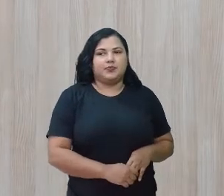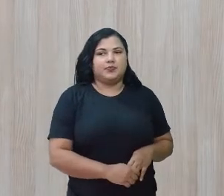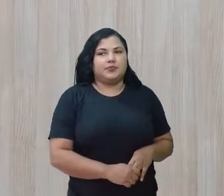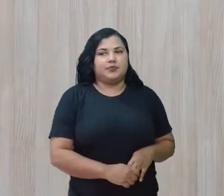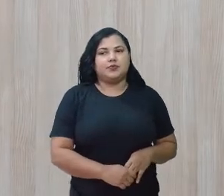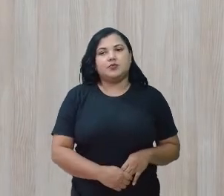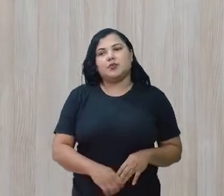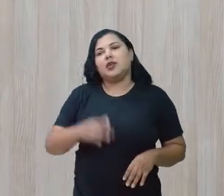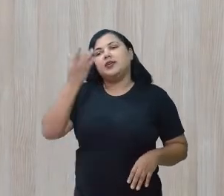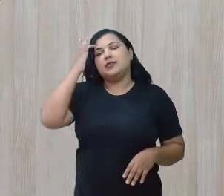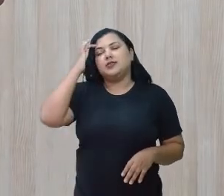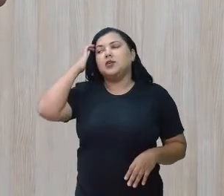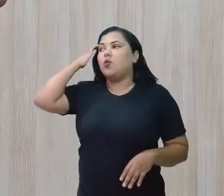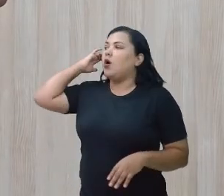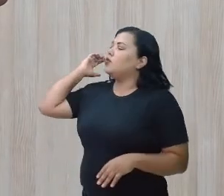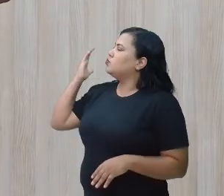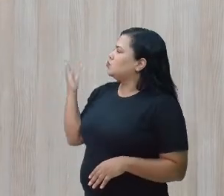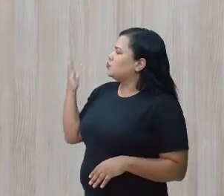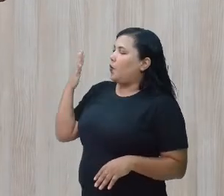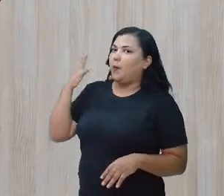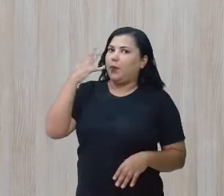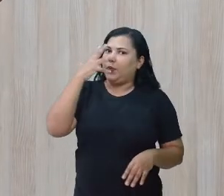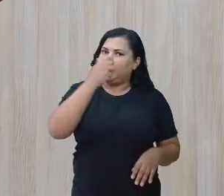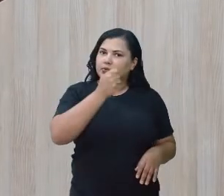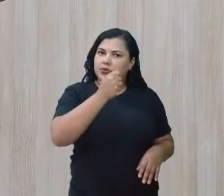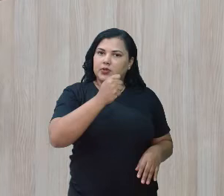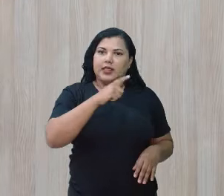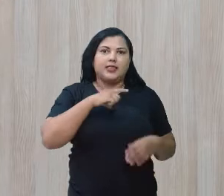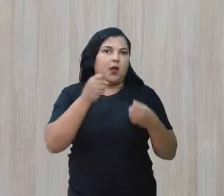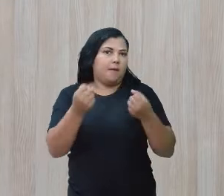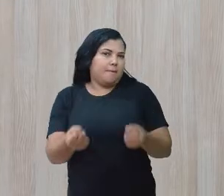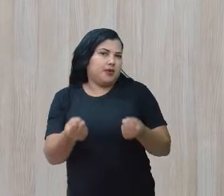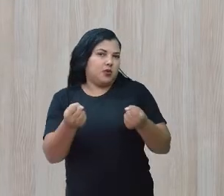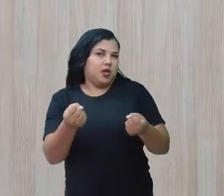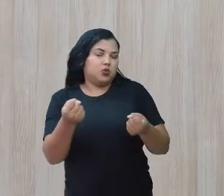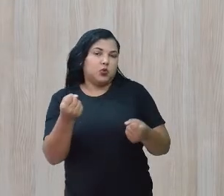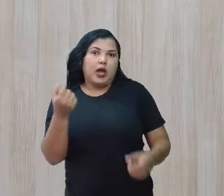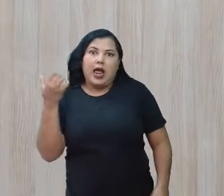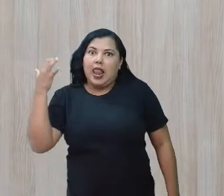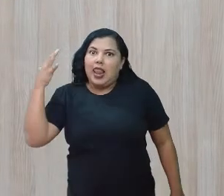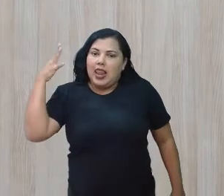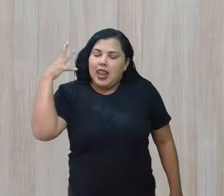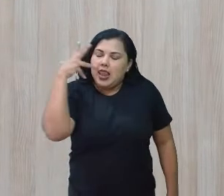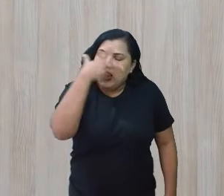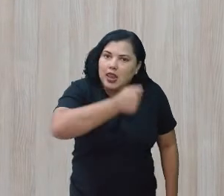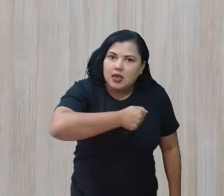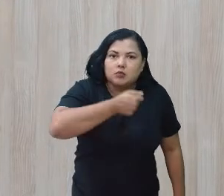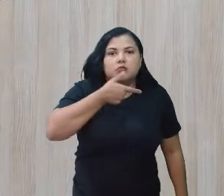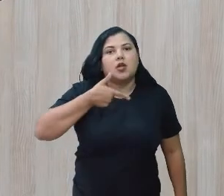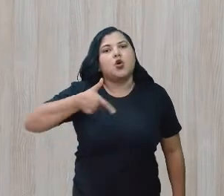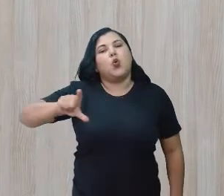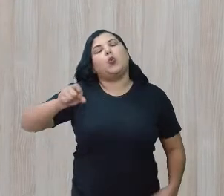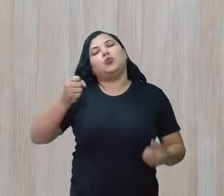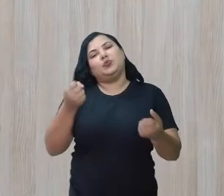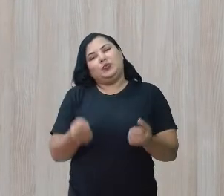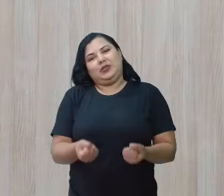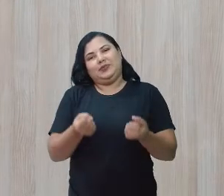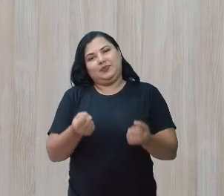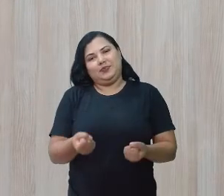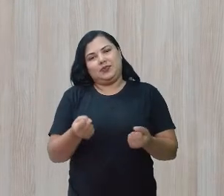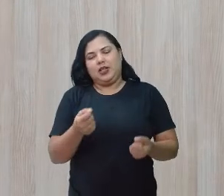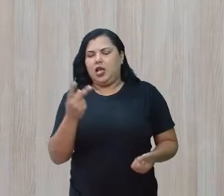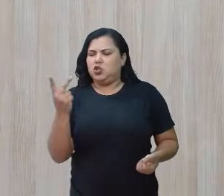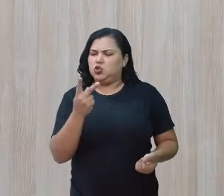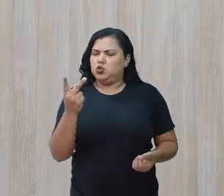acho bonito, tem um peso. Se eu acho lindo, tem outro peso. Embora essas duas